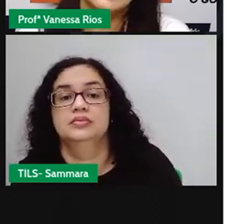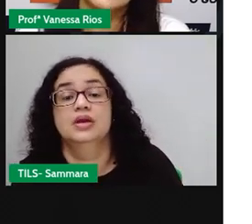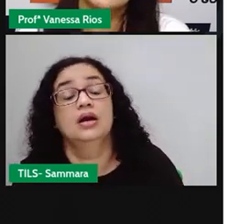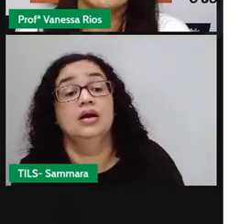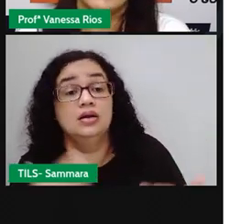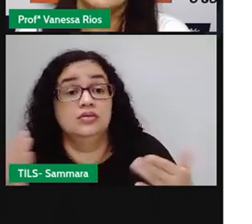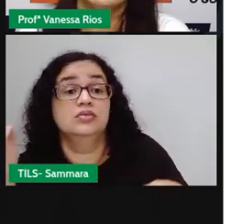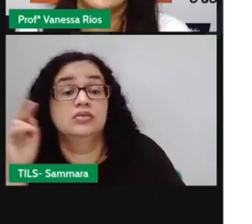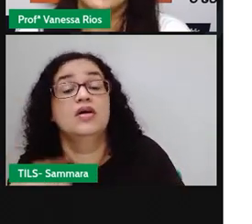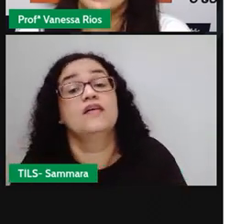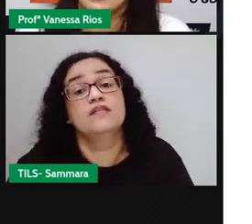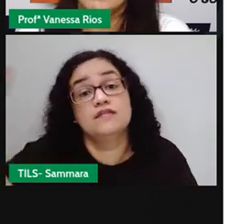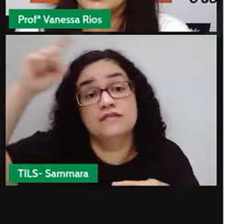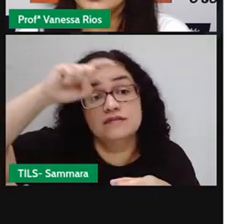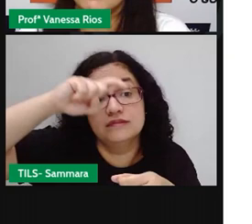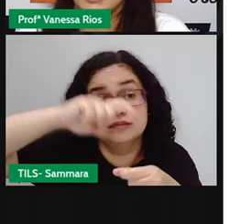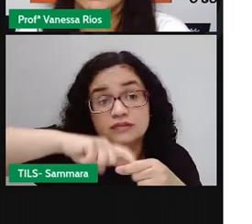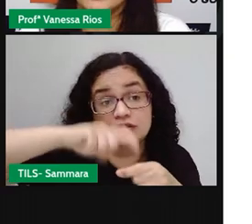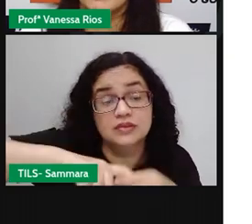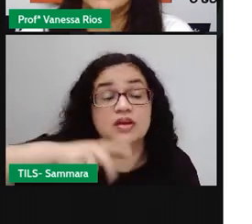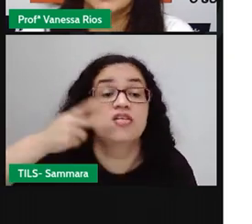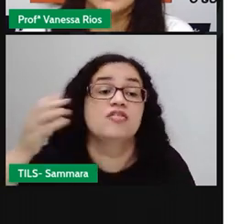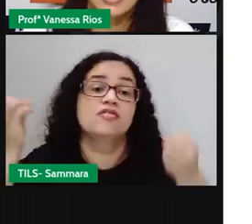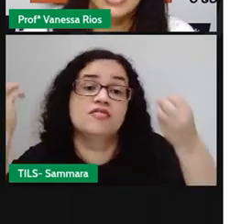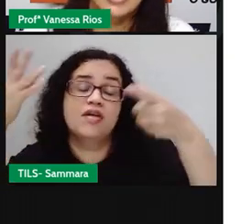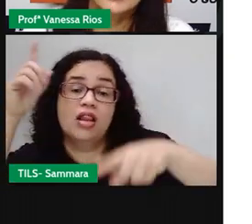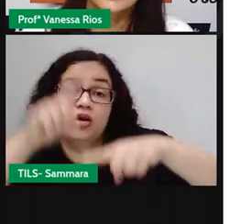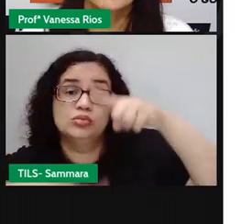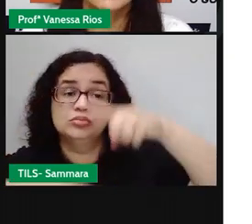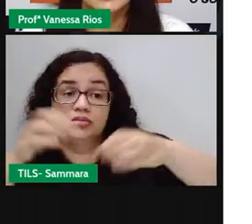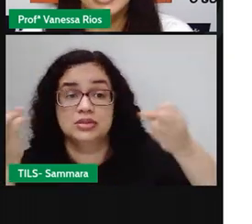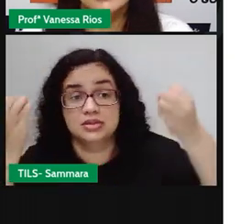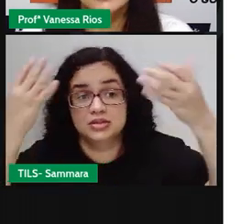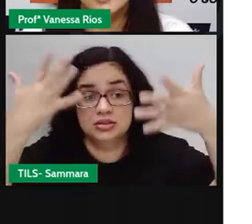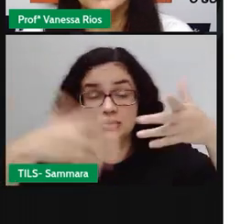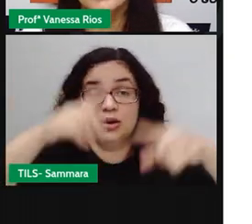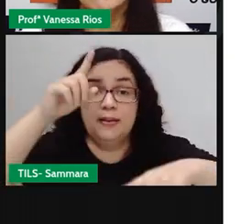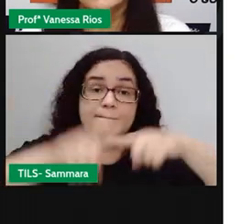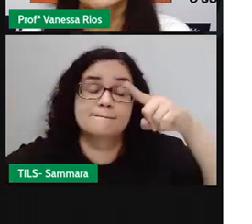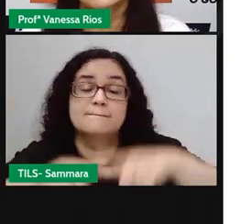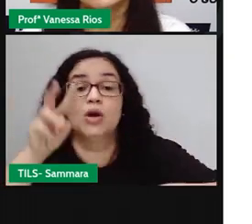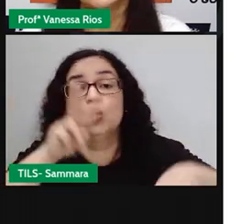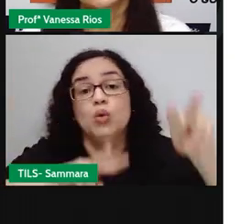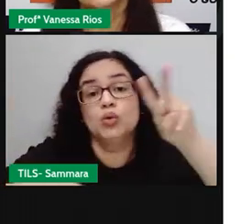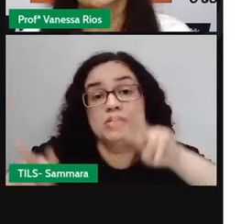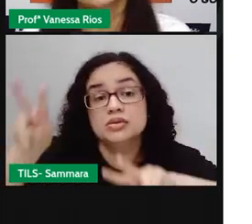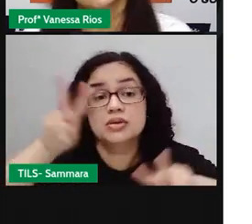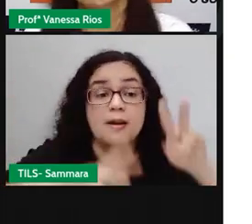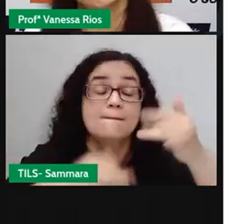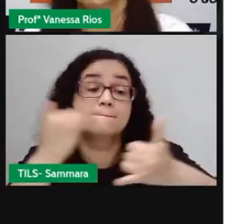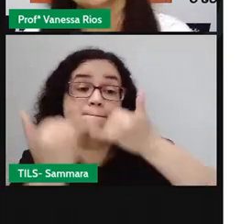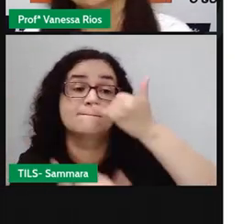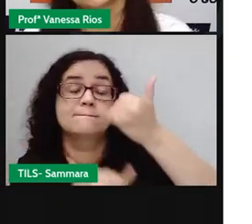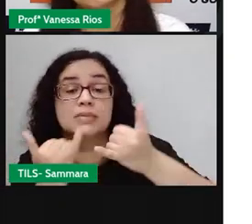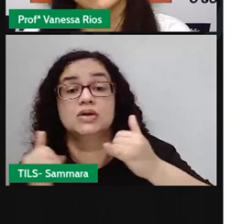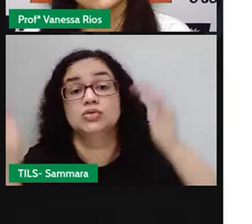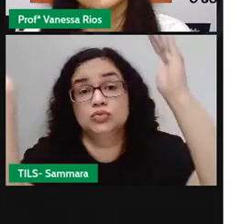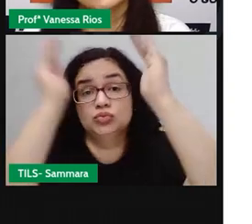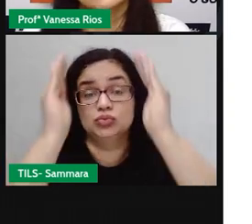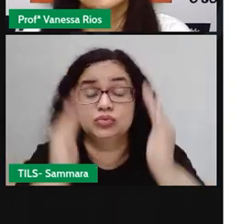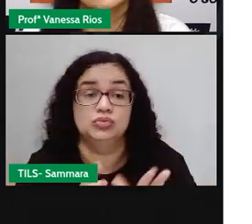E aí a gente volta lá, quando a gente falou dos materiais, dos brinquedos, observando que os brinquedos têm